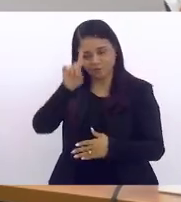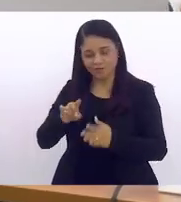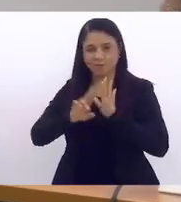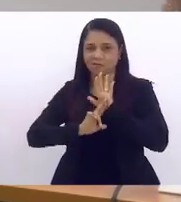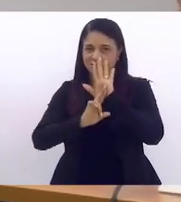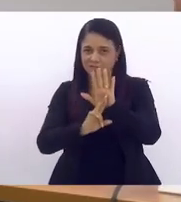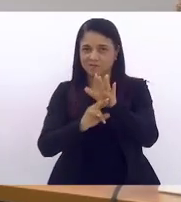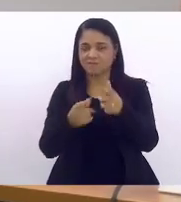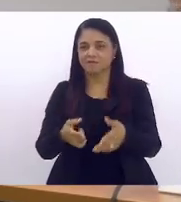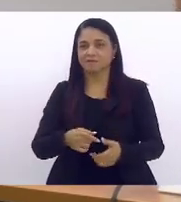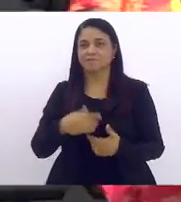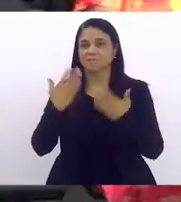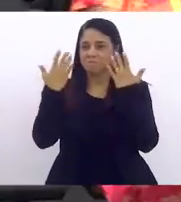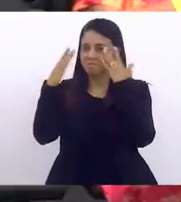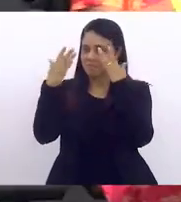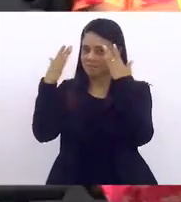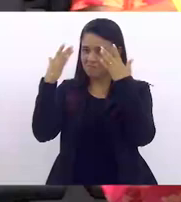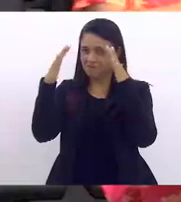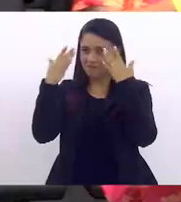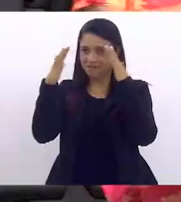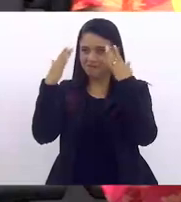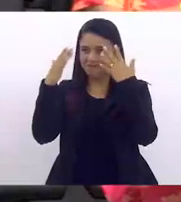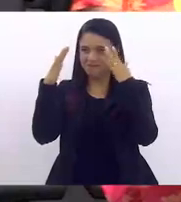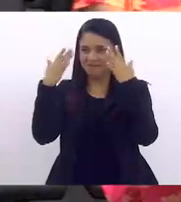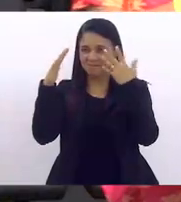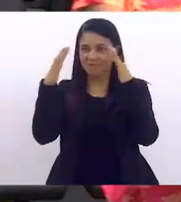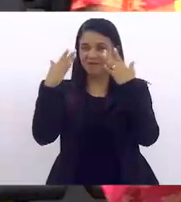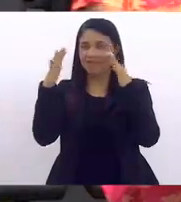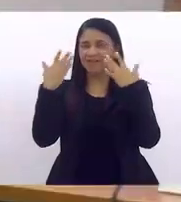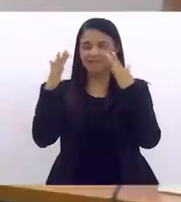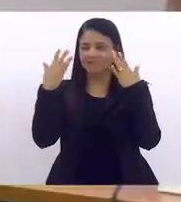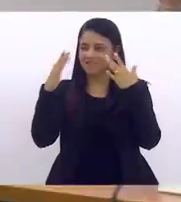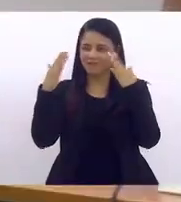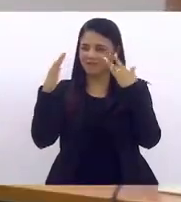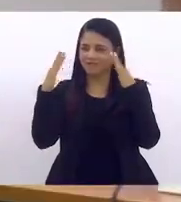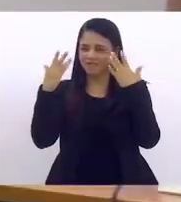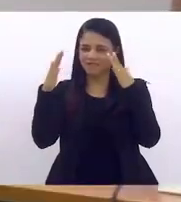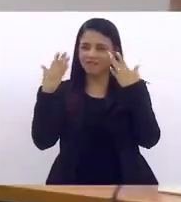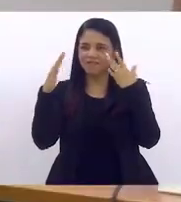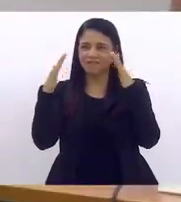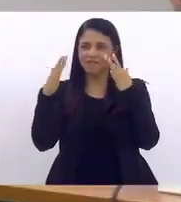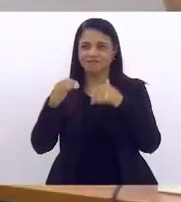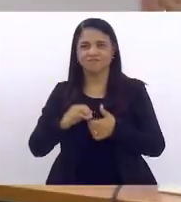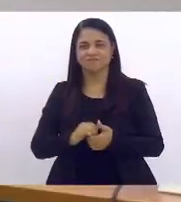representada. Muitos parabéns, então. Já está dado todo o crédito.